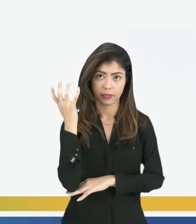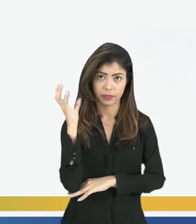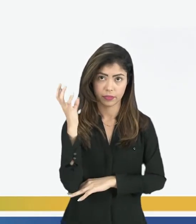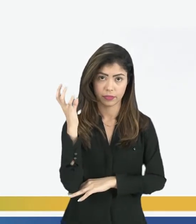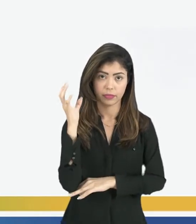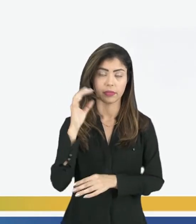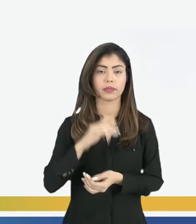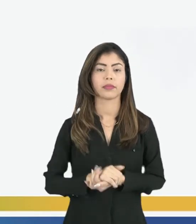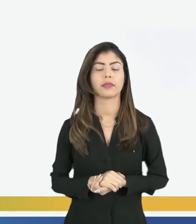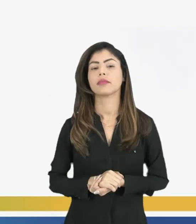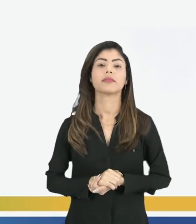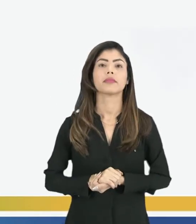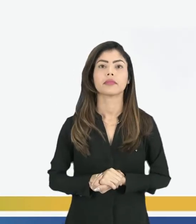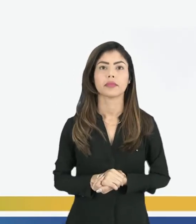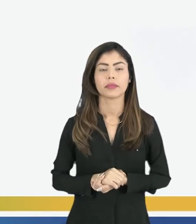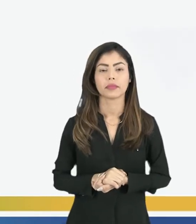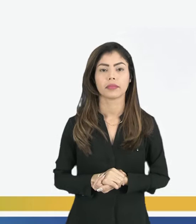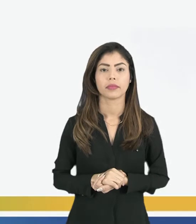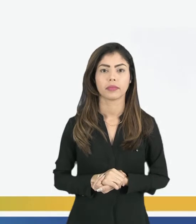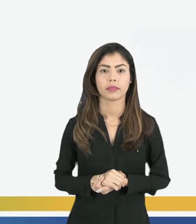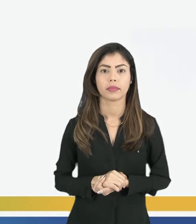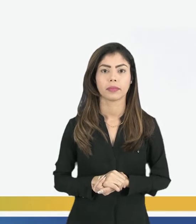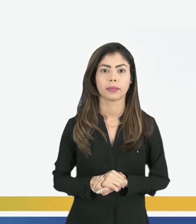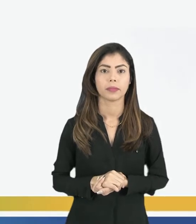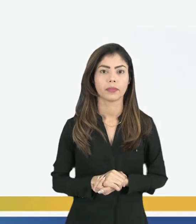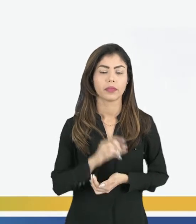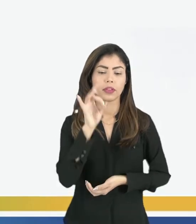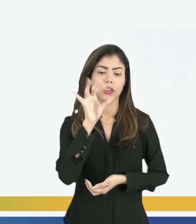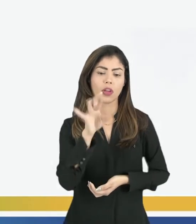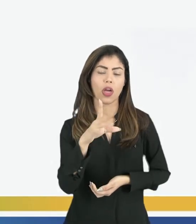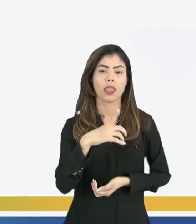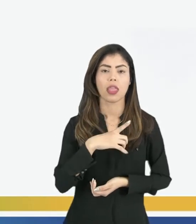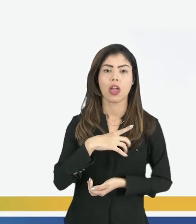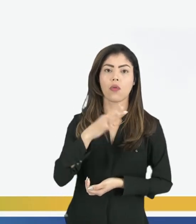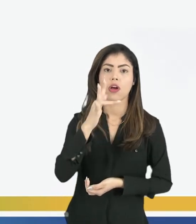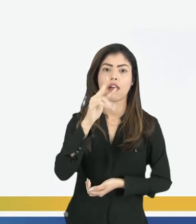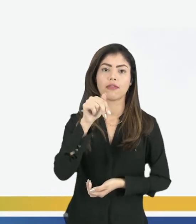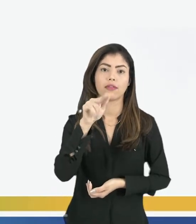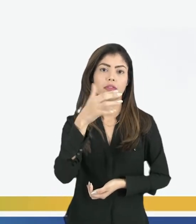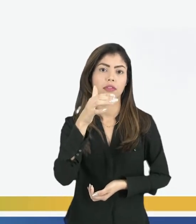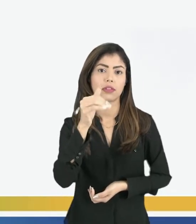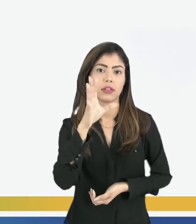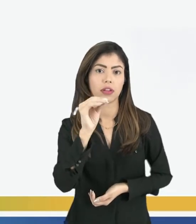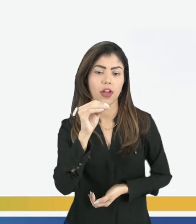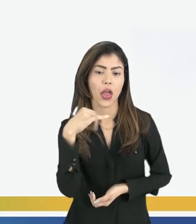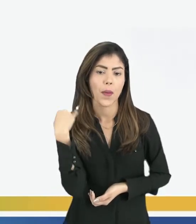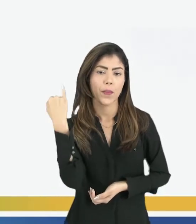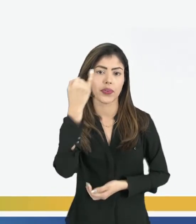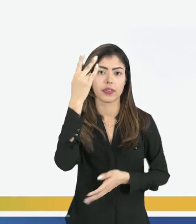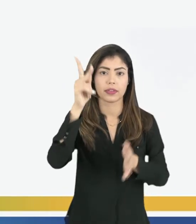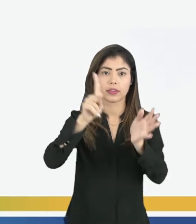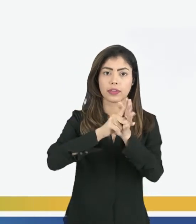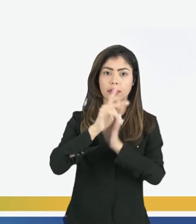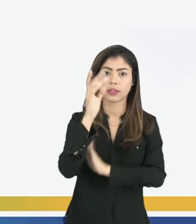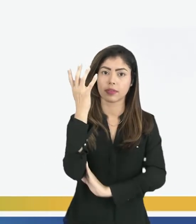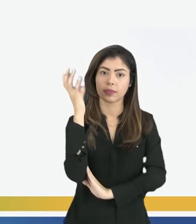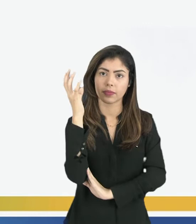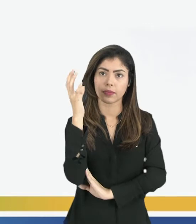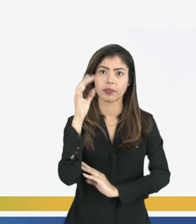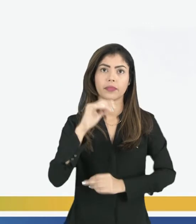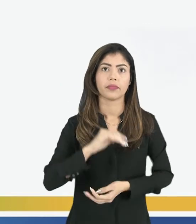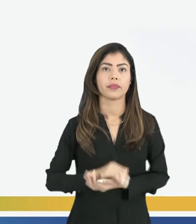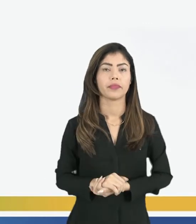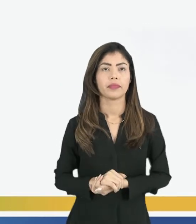dessa planta, de cada parte da planta. Cada uma tem uma função importante para a planta. Vamos